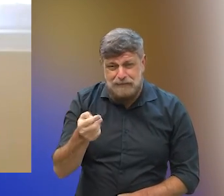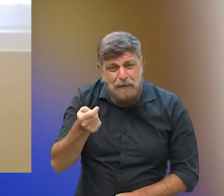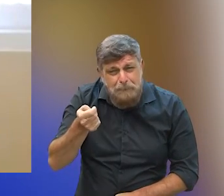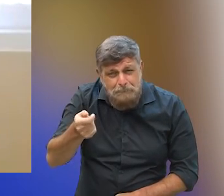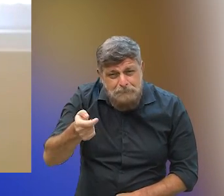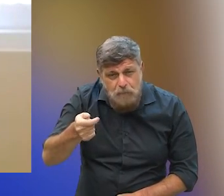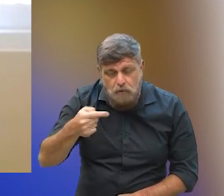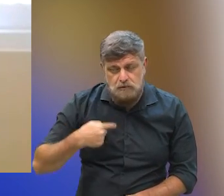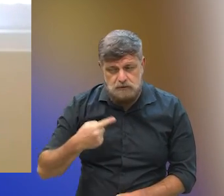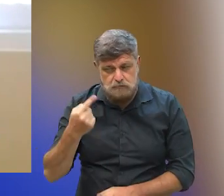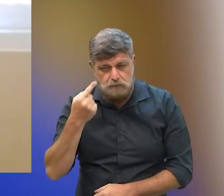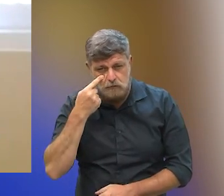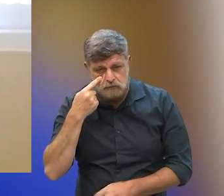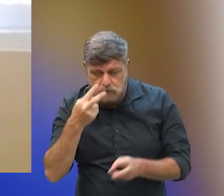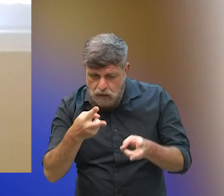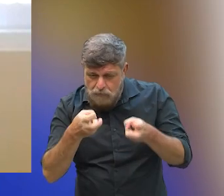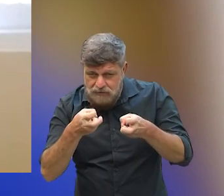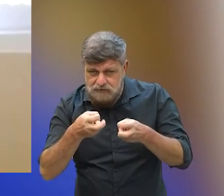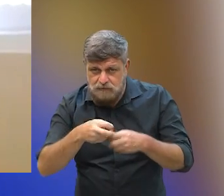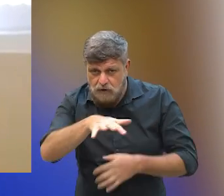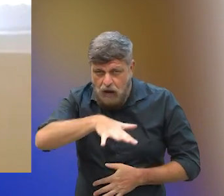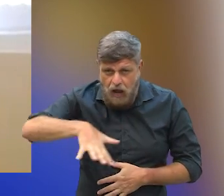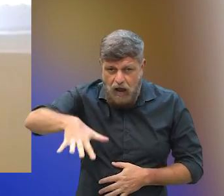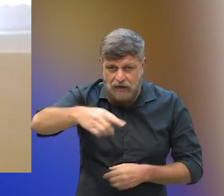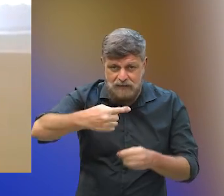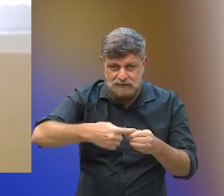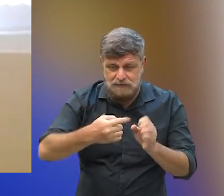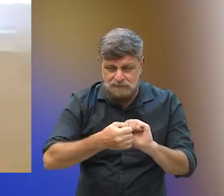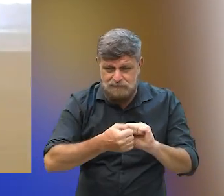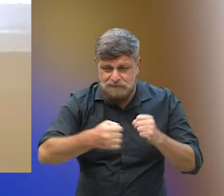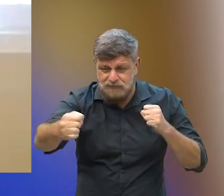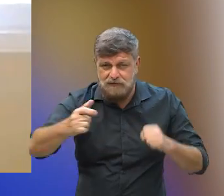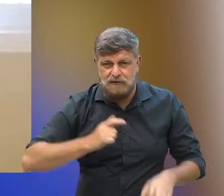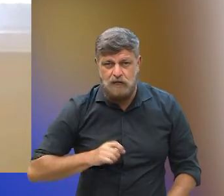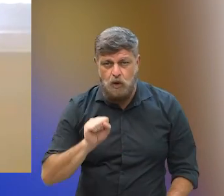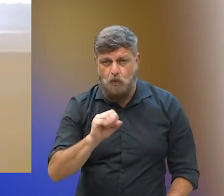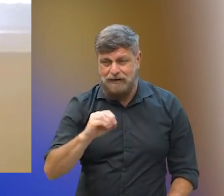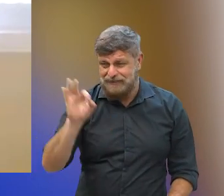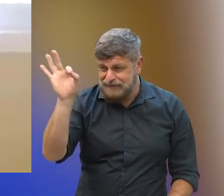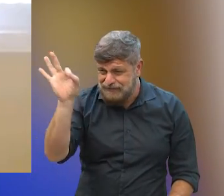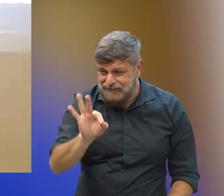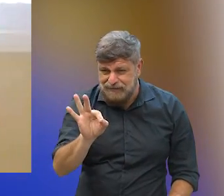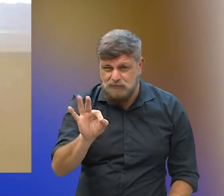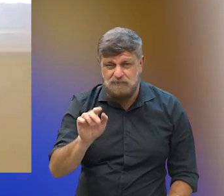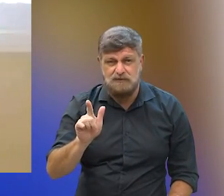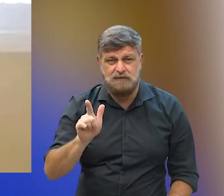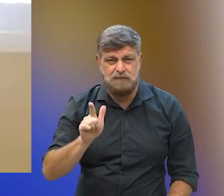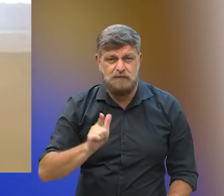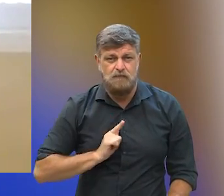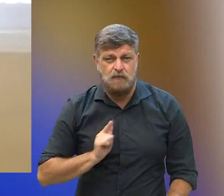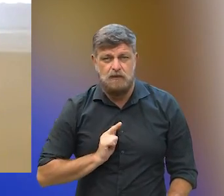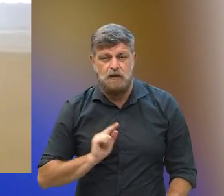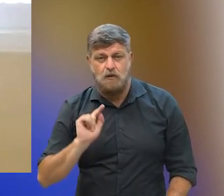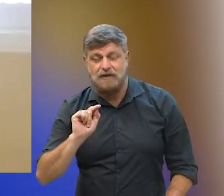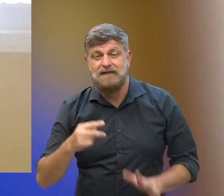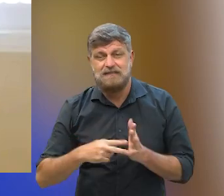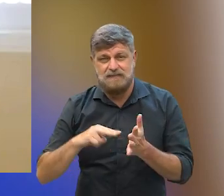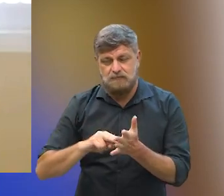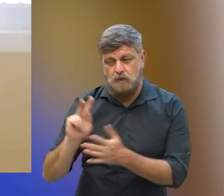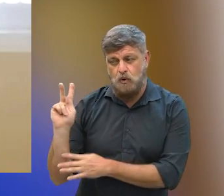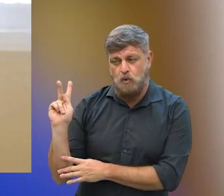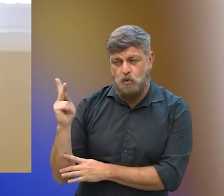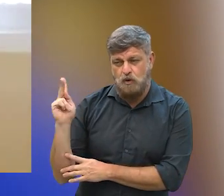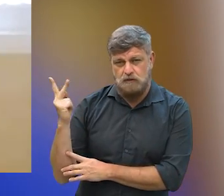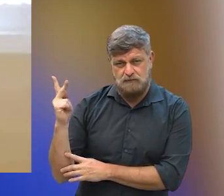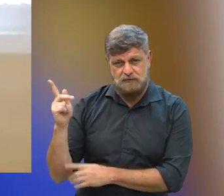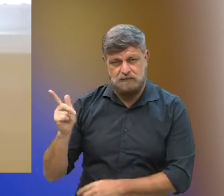se você olha a área urbana do município, ela pega quase que 80%. Então, o Hortolândia, qual que seria